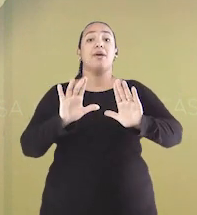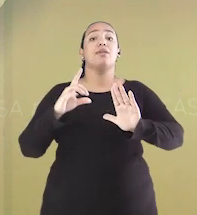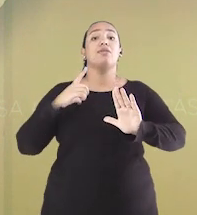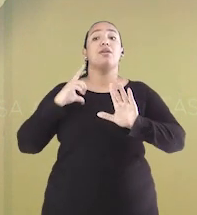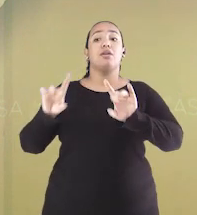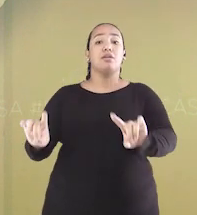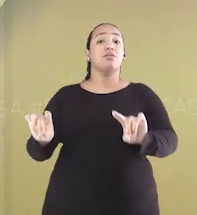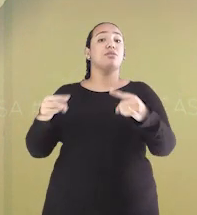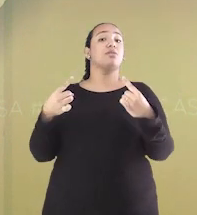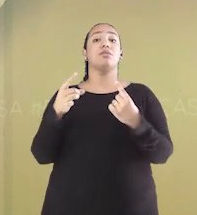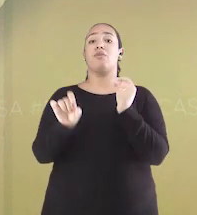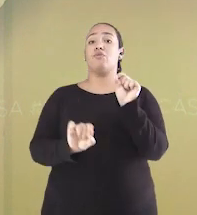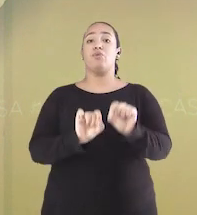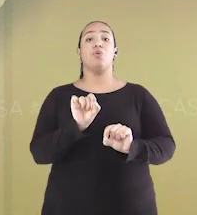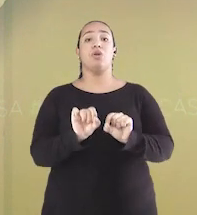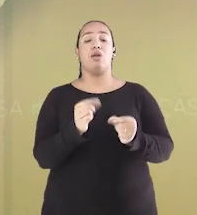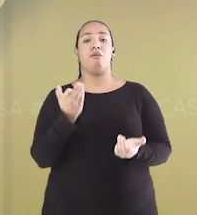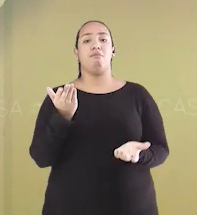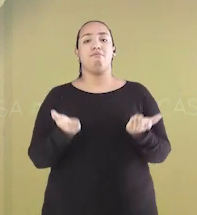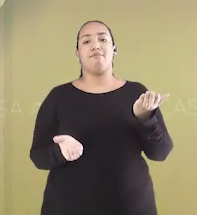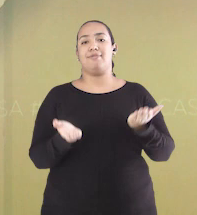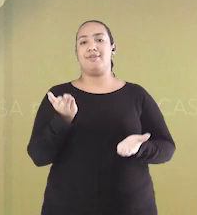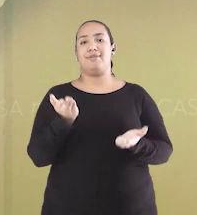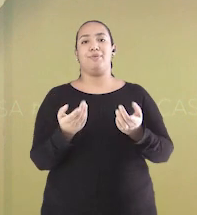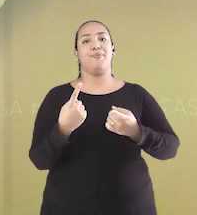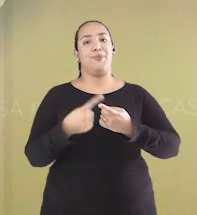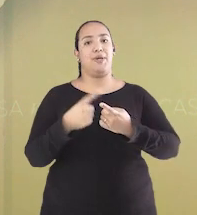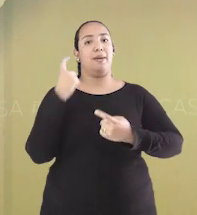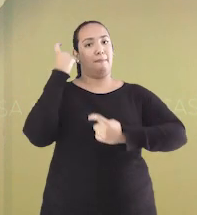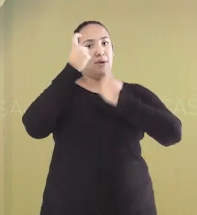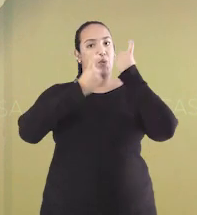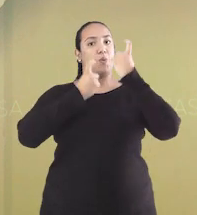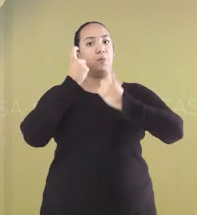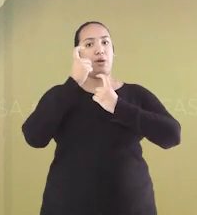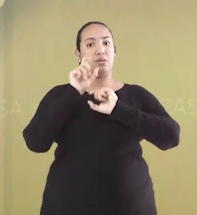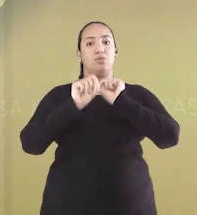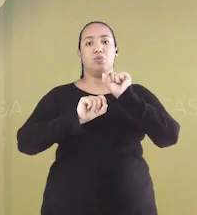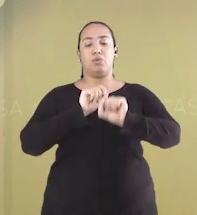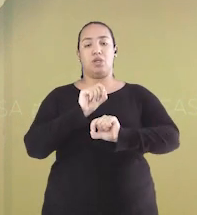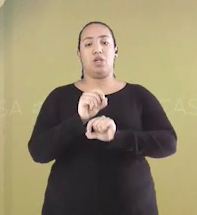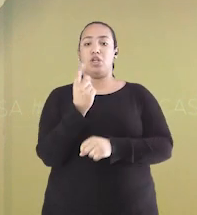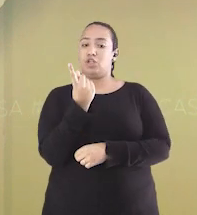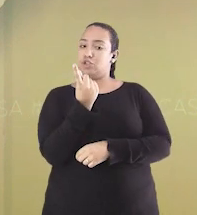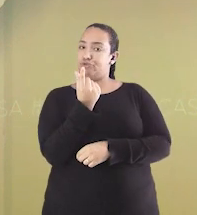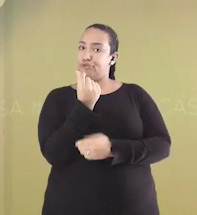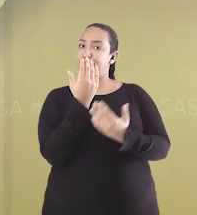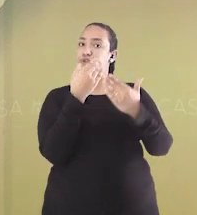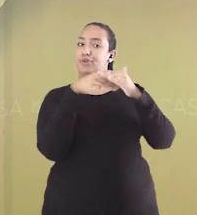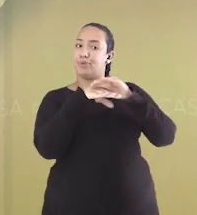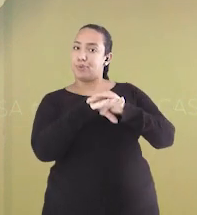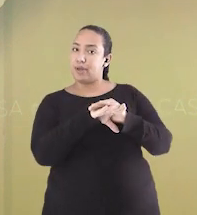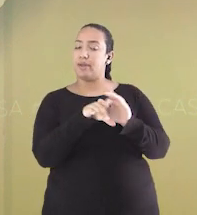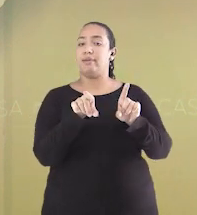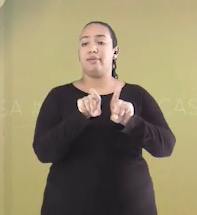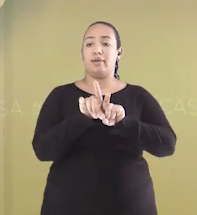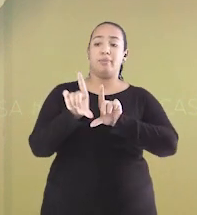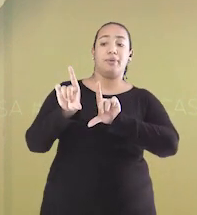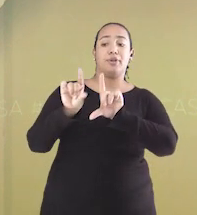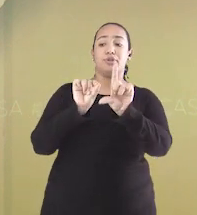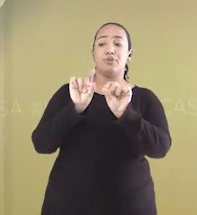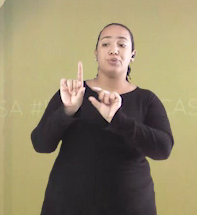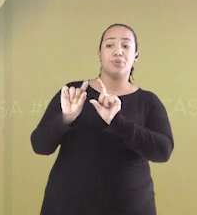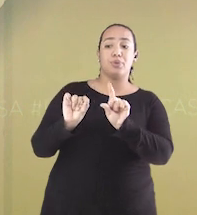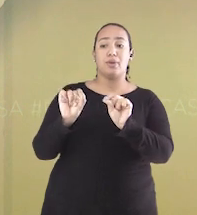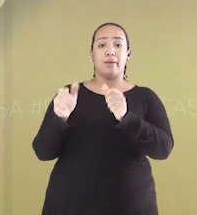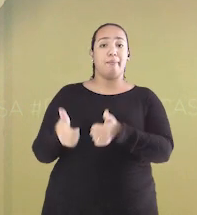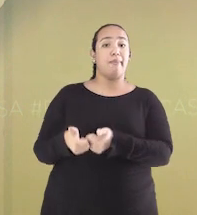de manter o equilíbrio, pois existe a preocupação em poupar dinheiro e fazer as melhores escolhas dentre as